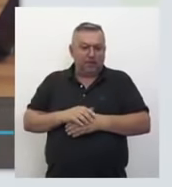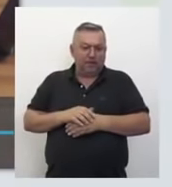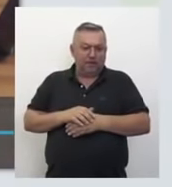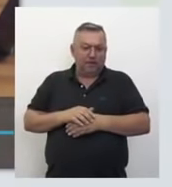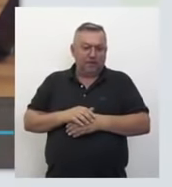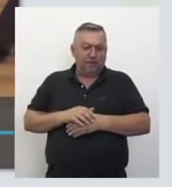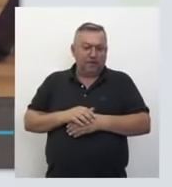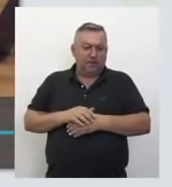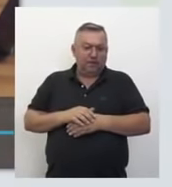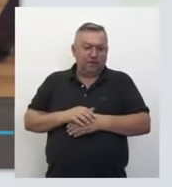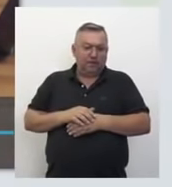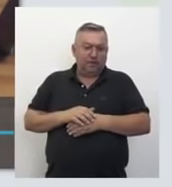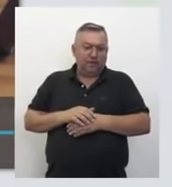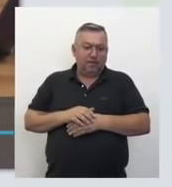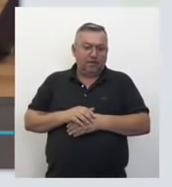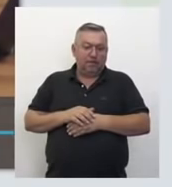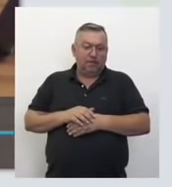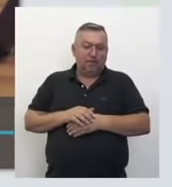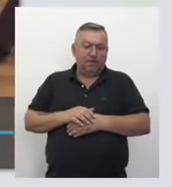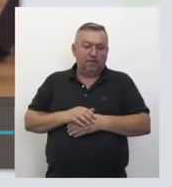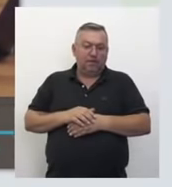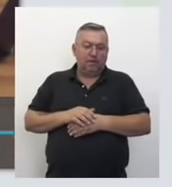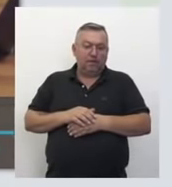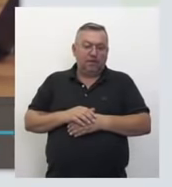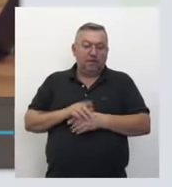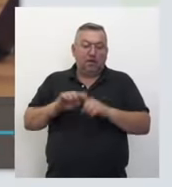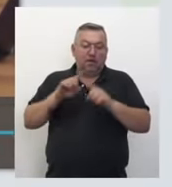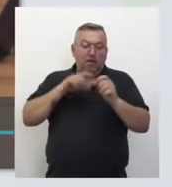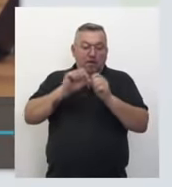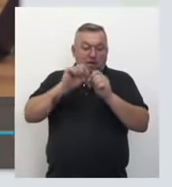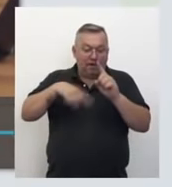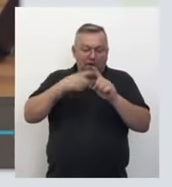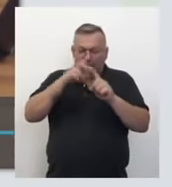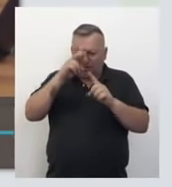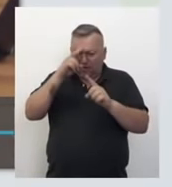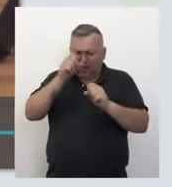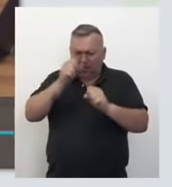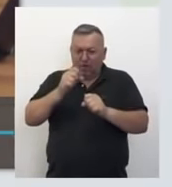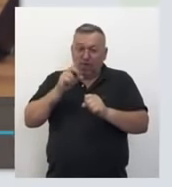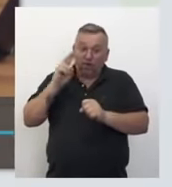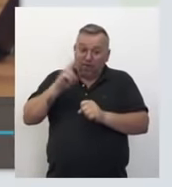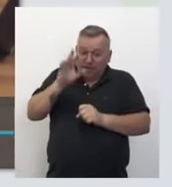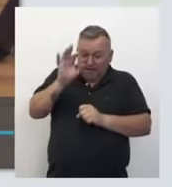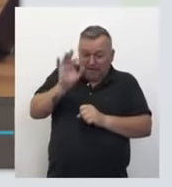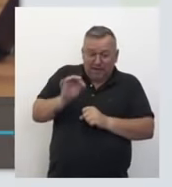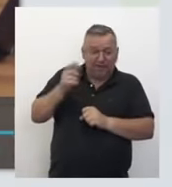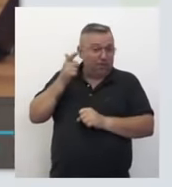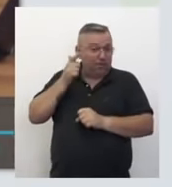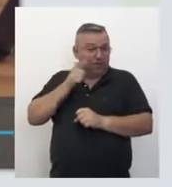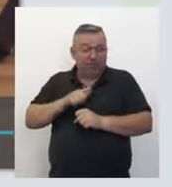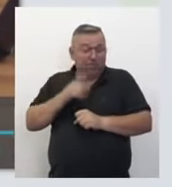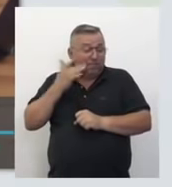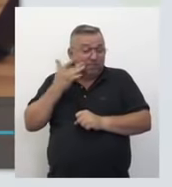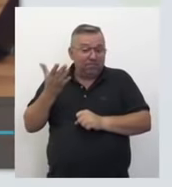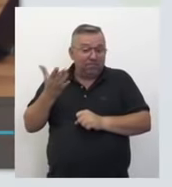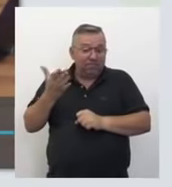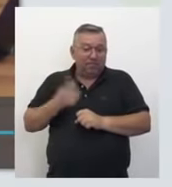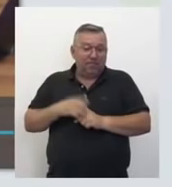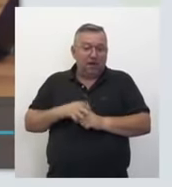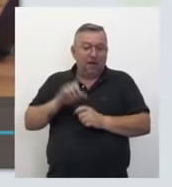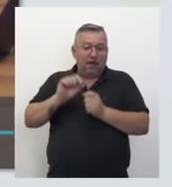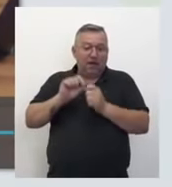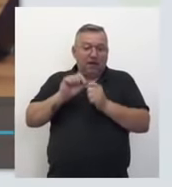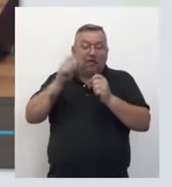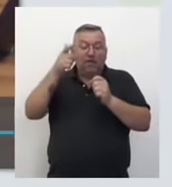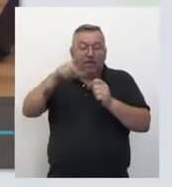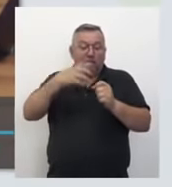e assim vai poder passar para o meu papel. Só deixa afundar aqui um pouco mais. Vamos ver se vai dar certo também, né, gente? Não sei se vai dar. E se não der, depois eu tento fazer de uma